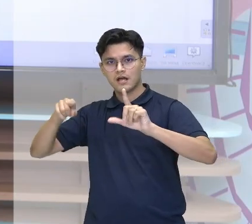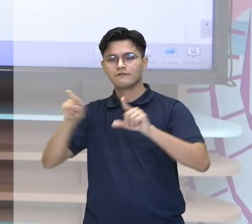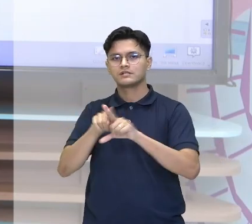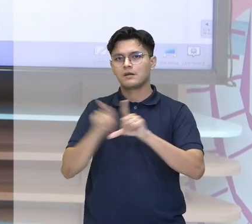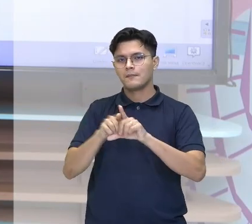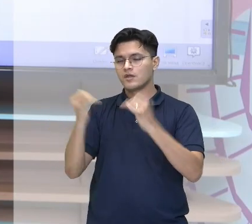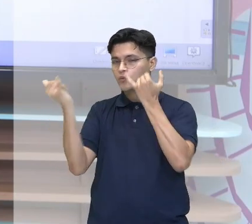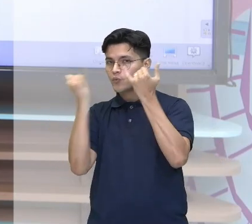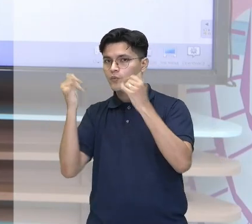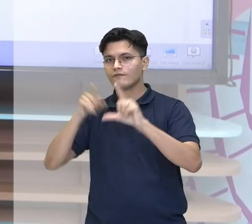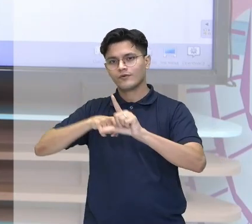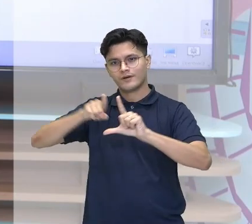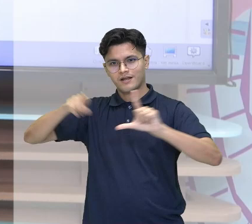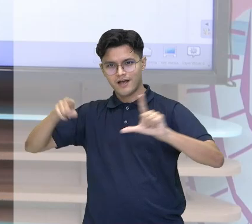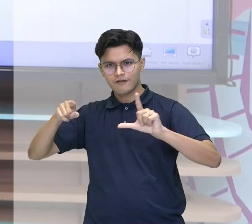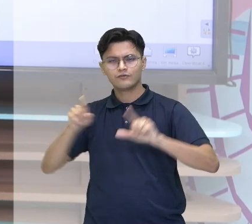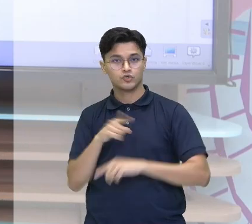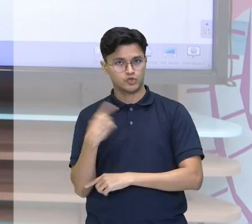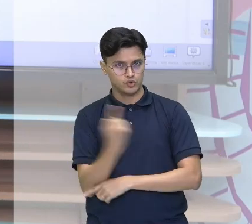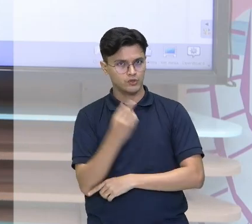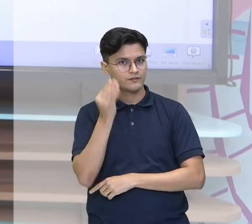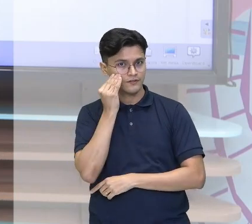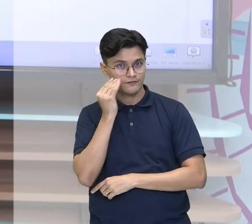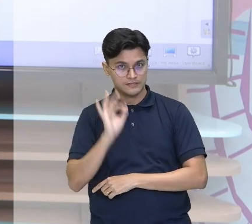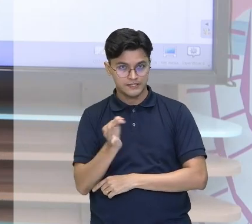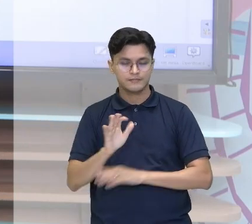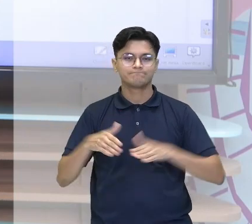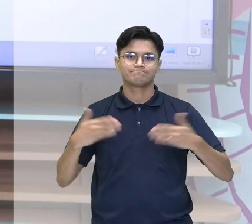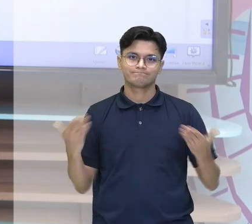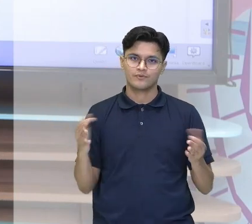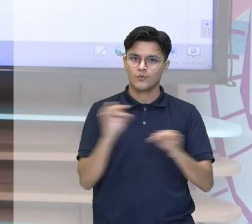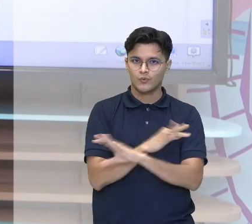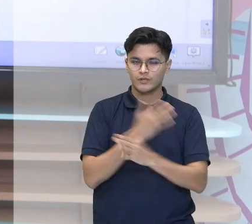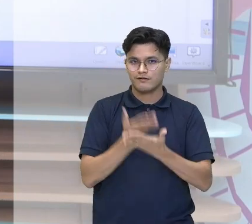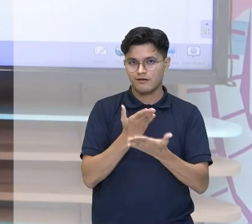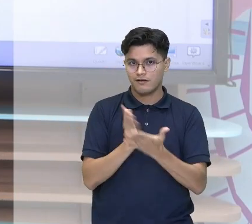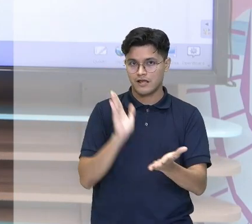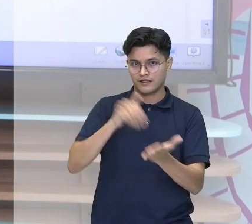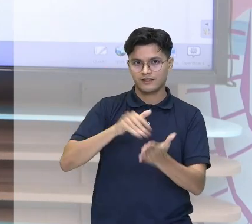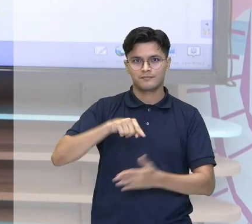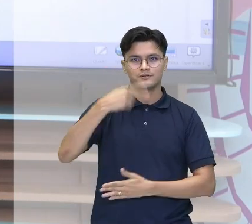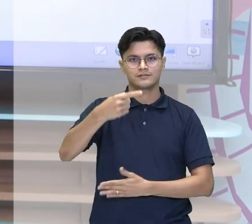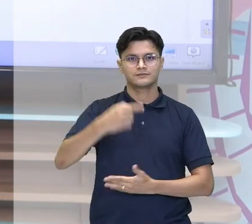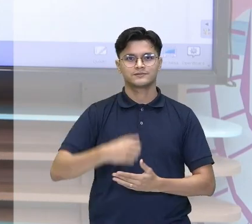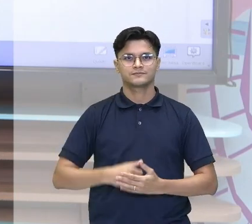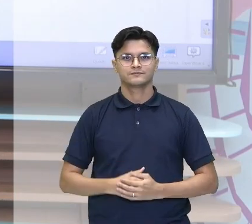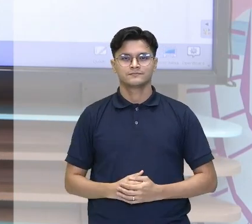gráficos que nós observamos, certo? Então, essa foi a nossa aula e até uma próxima.